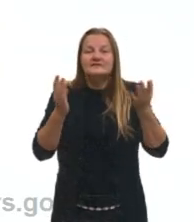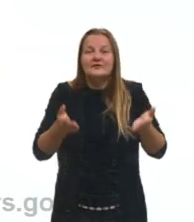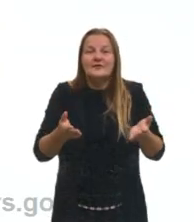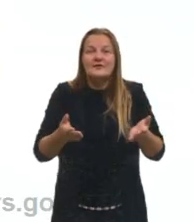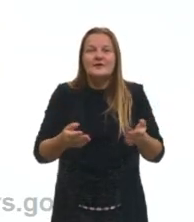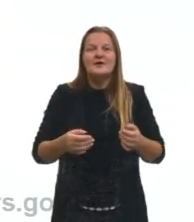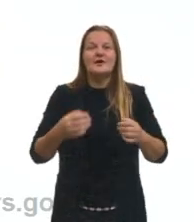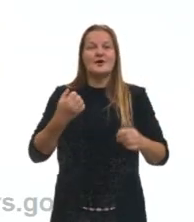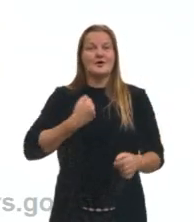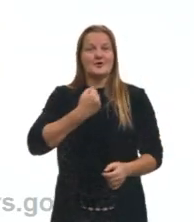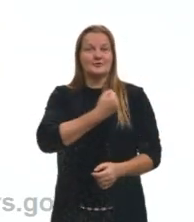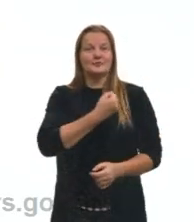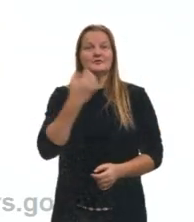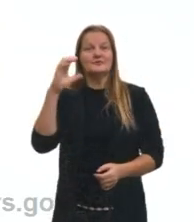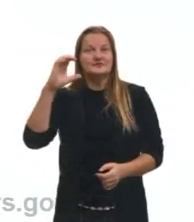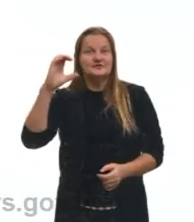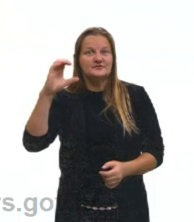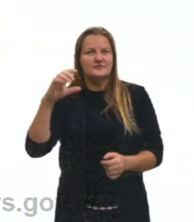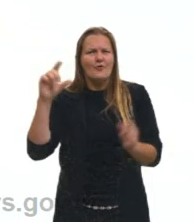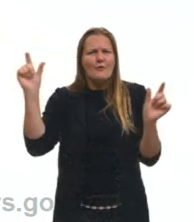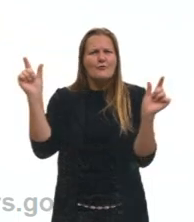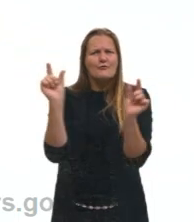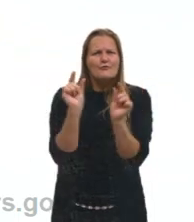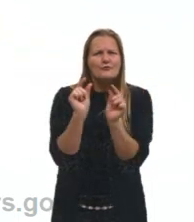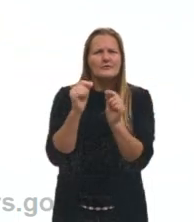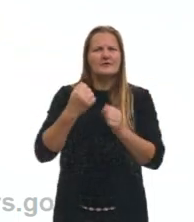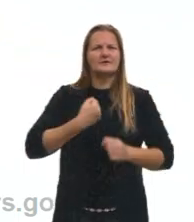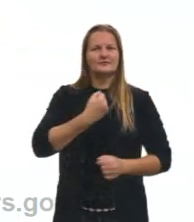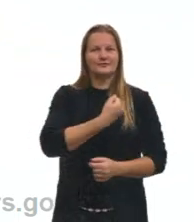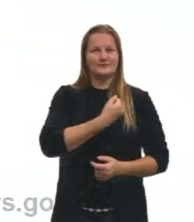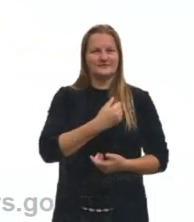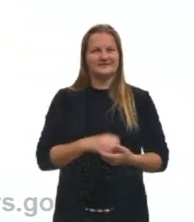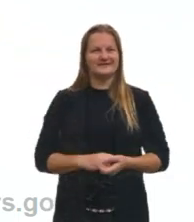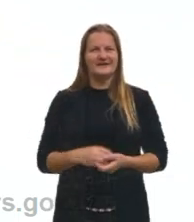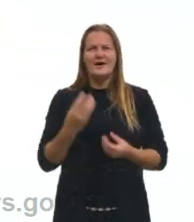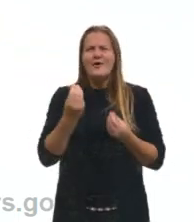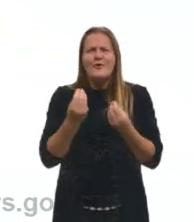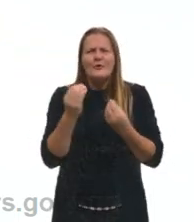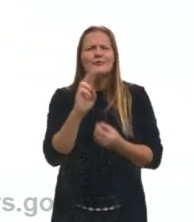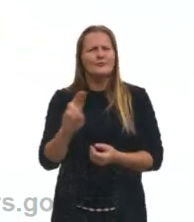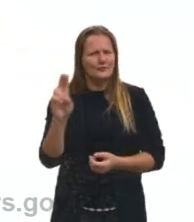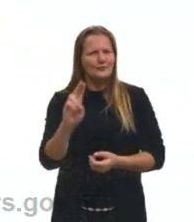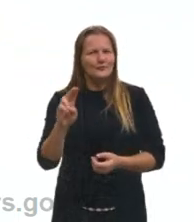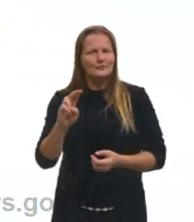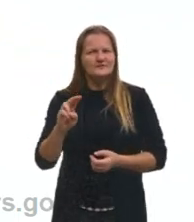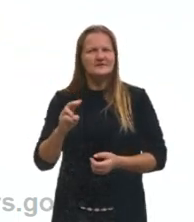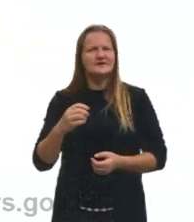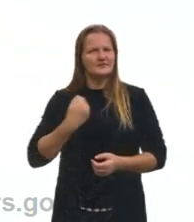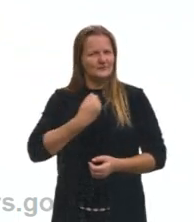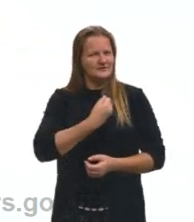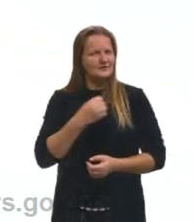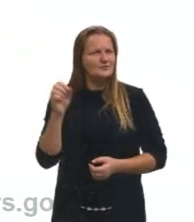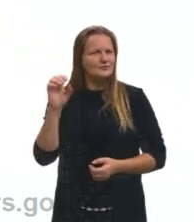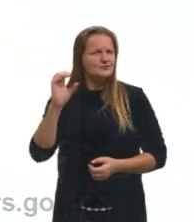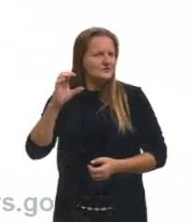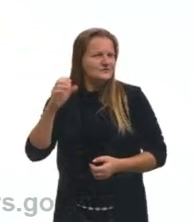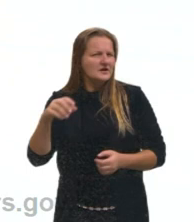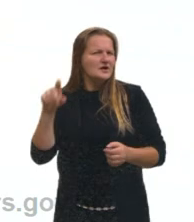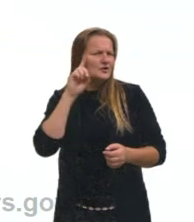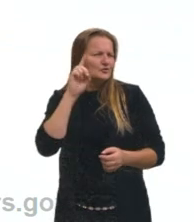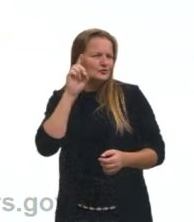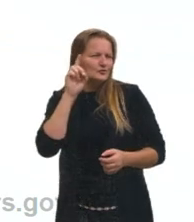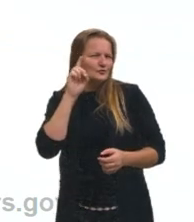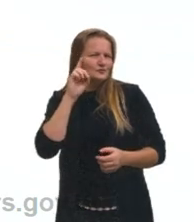a gente vai falar sobre notação científica é inicialmente Será que a gente usa a notação científica no nosso dia a dia